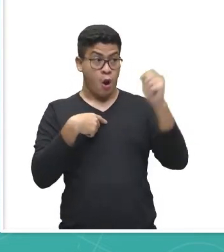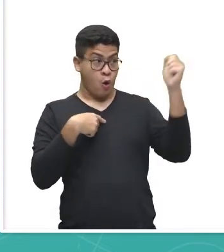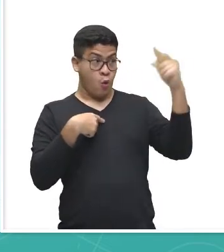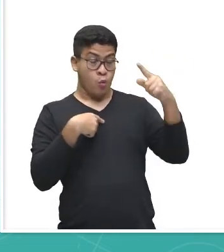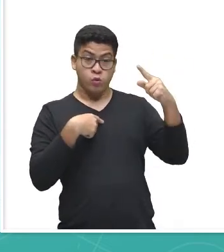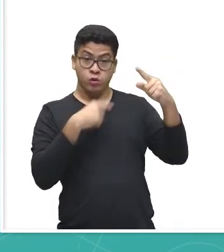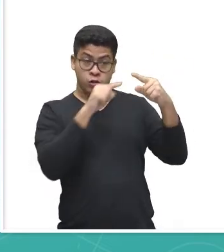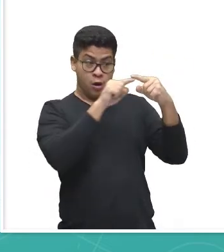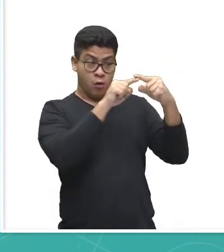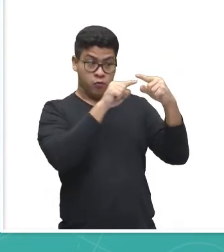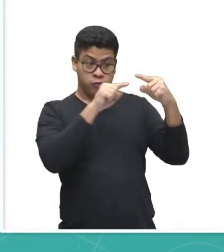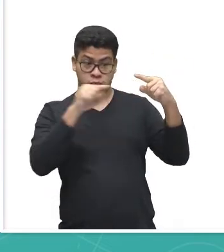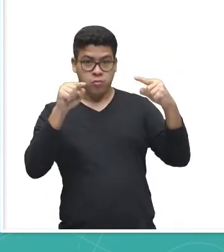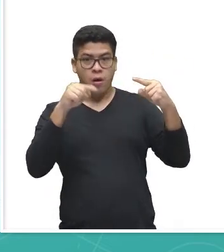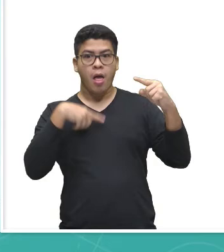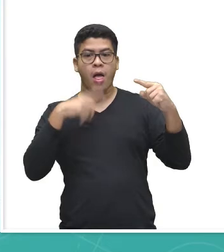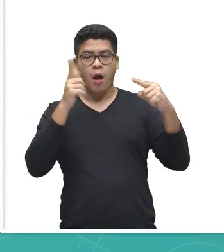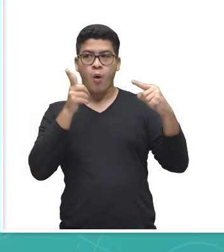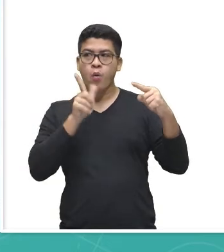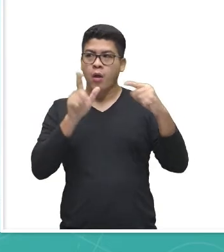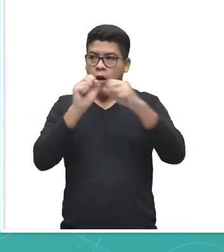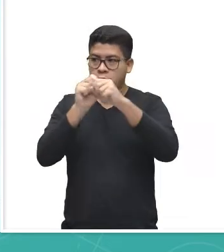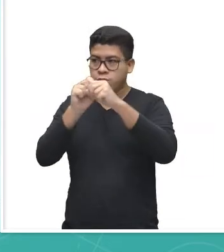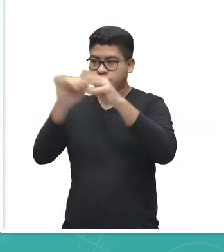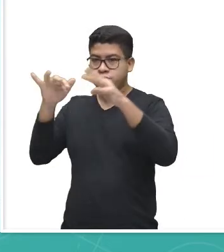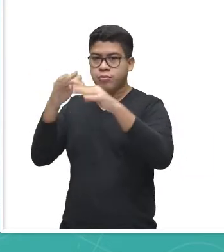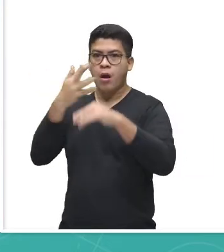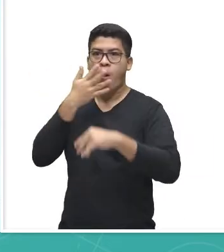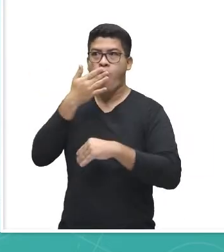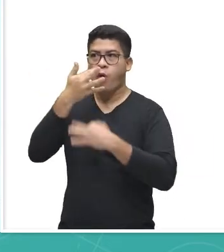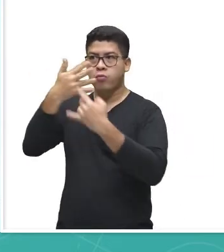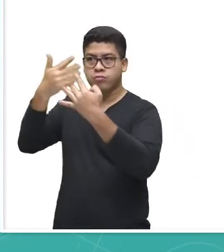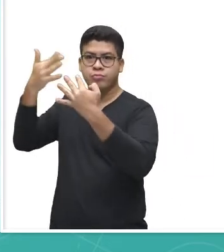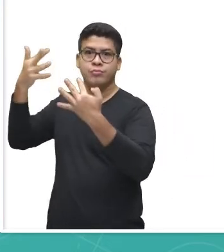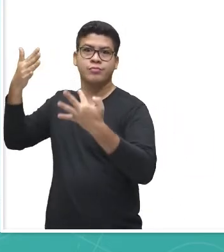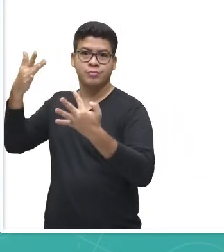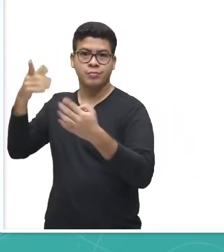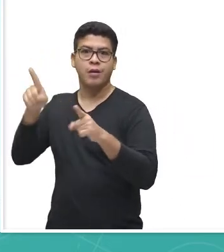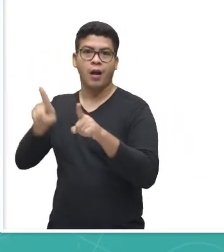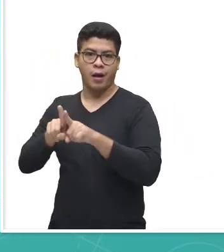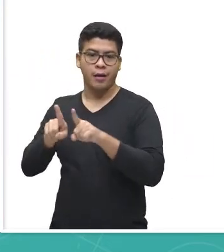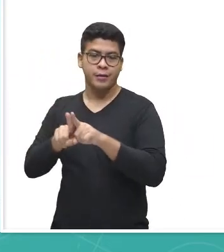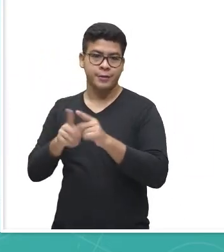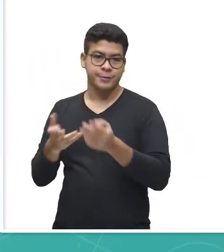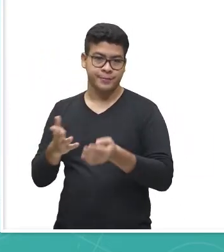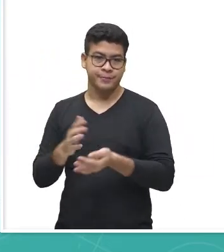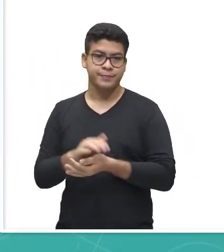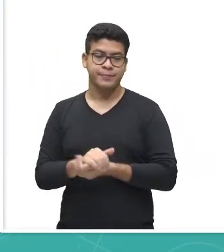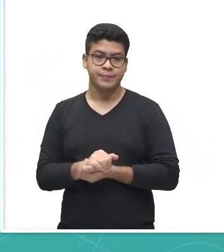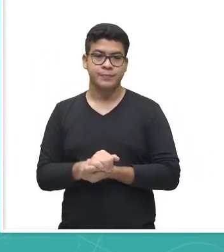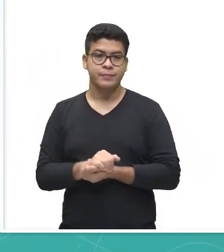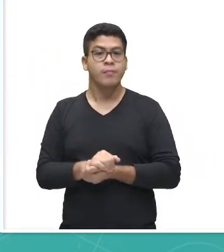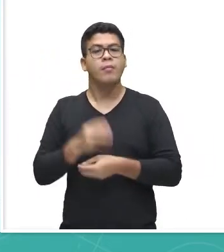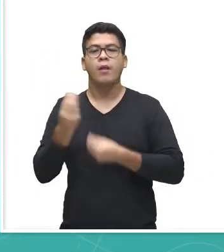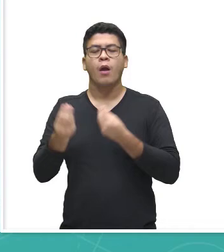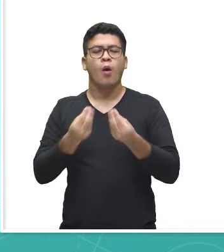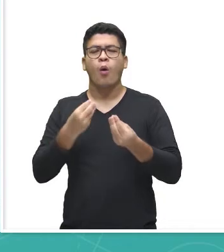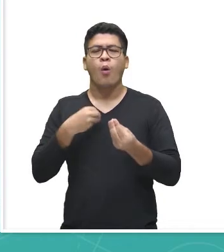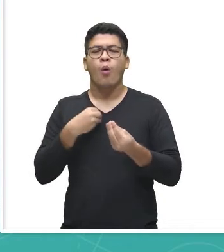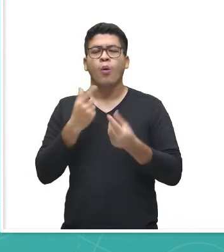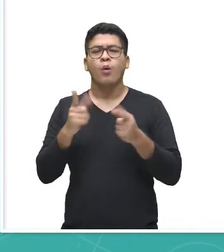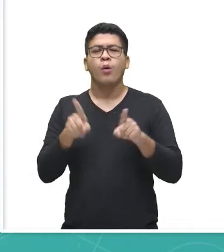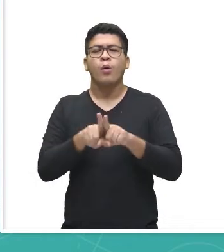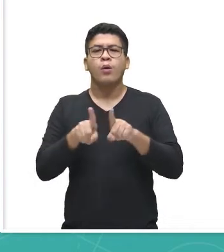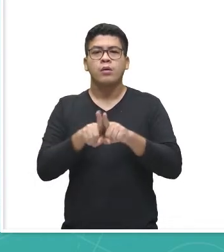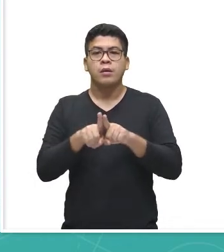ondas, né? E ele vai ser refletido ali nessas cores que a gente está observando, né? Que correspondem